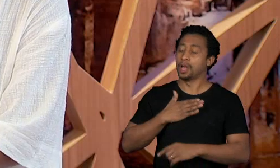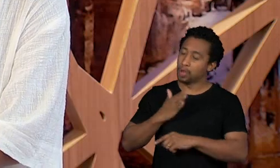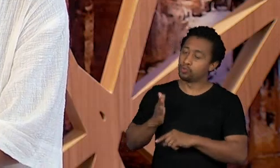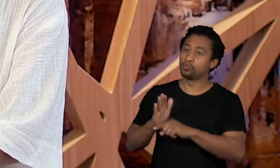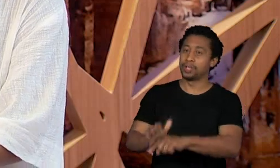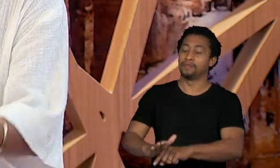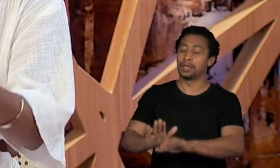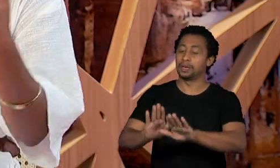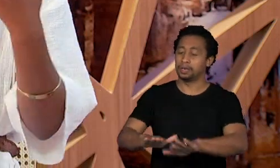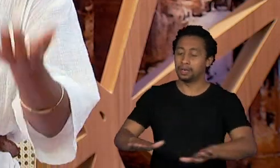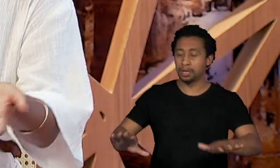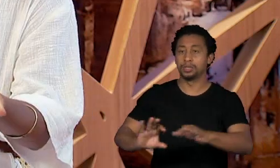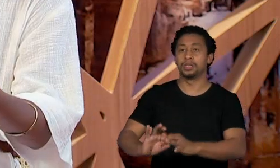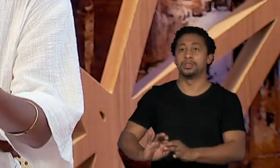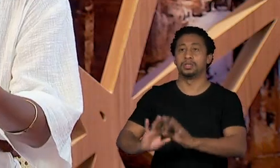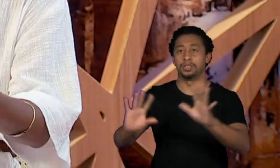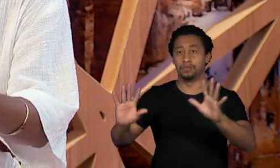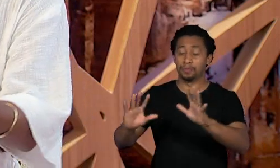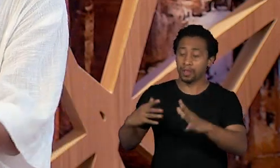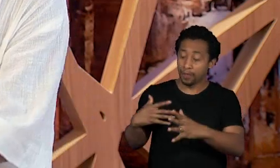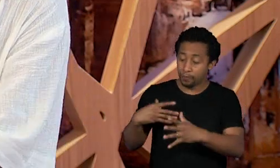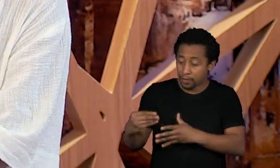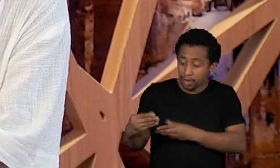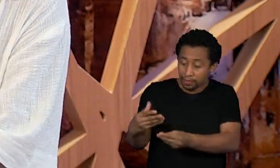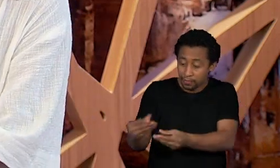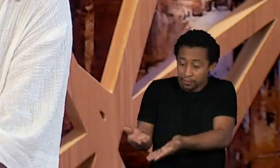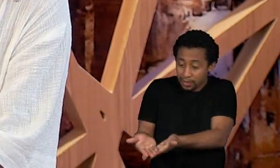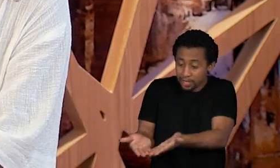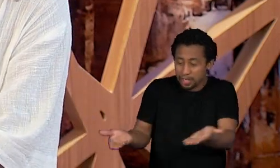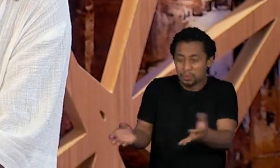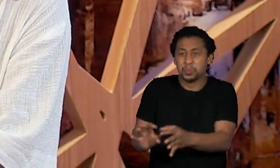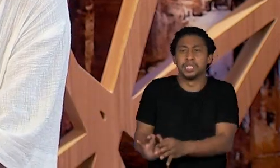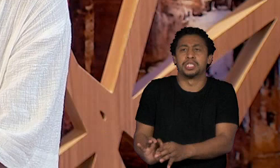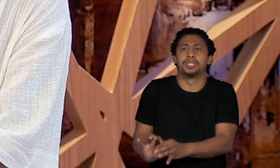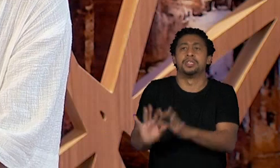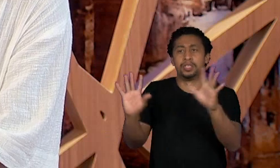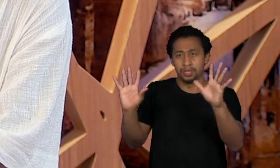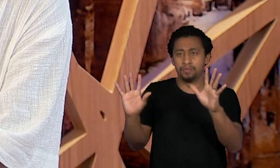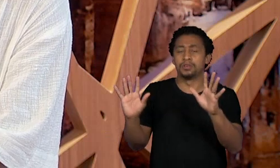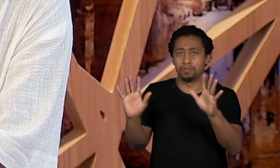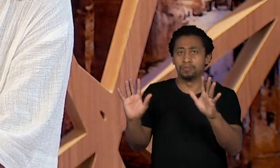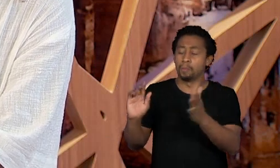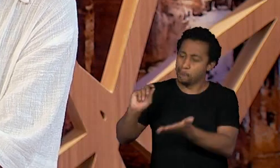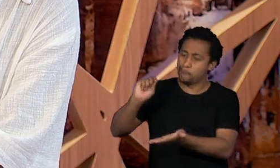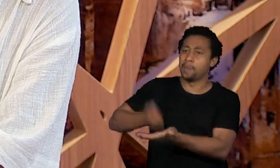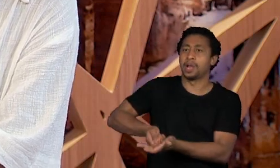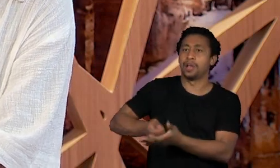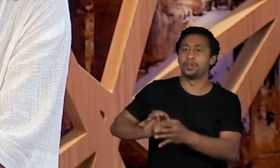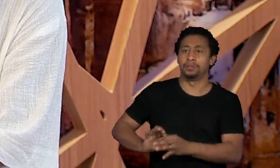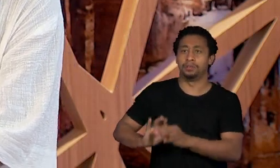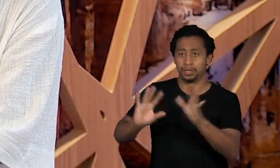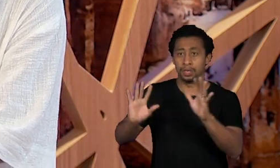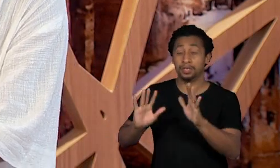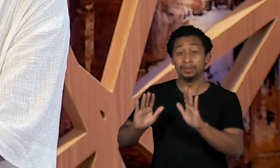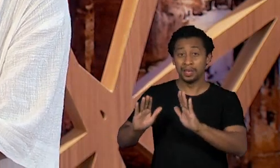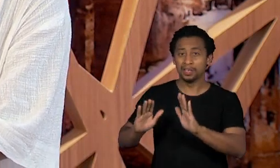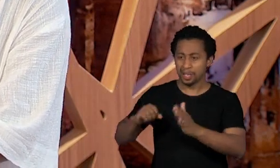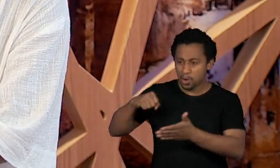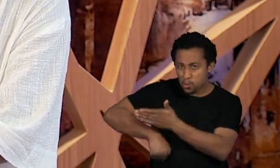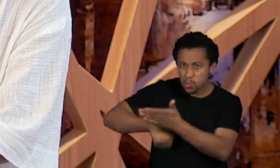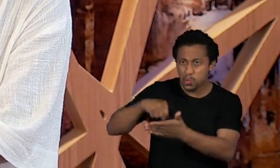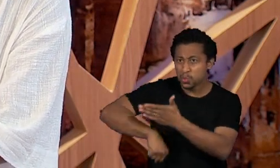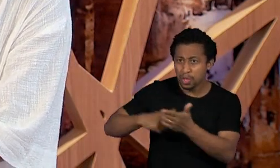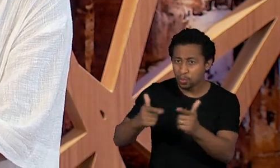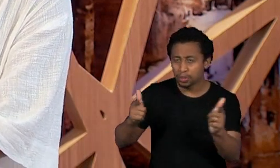mais nova, porque se tivesse filhos, seriam filhos livres. Então, é uma grande mentira. A gente resistiu de